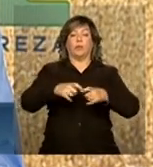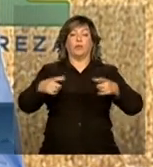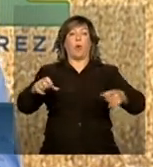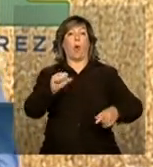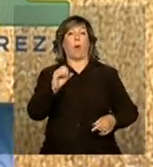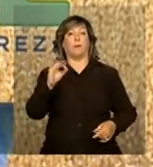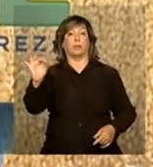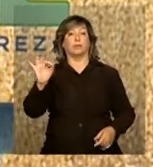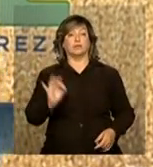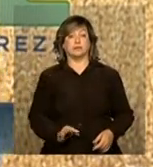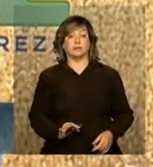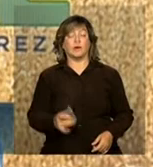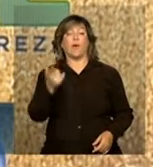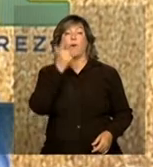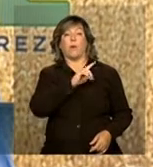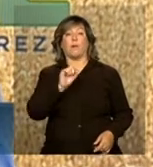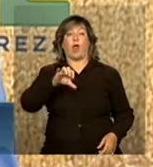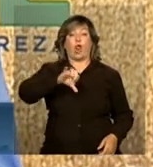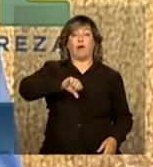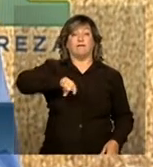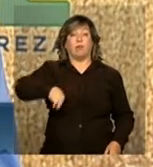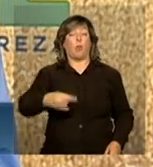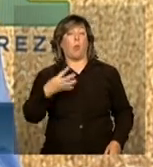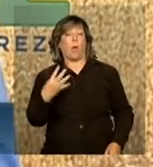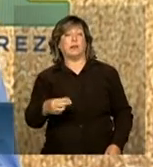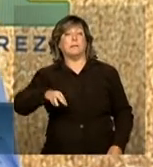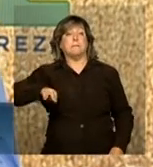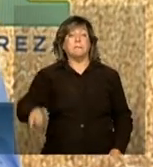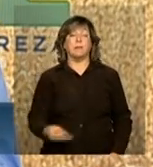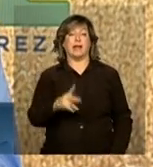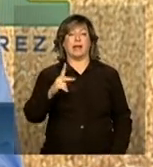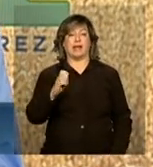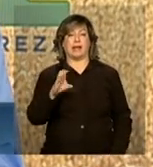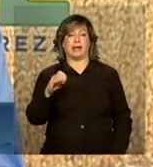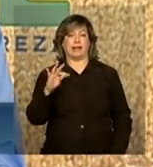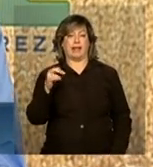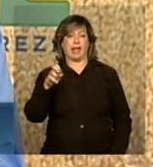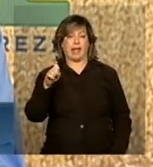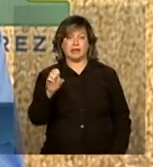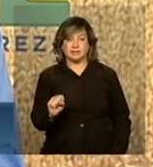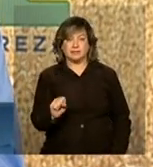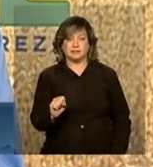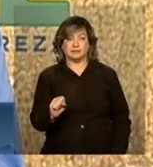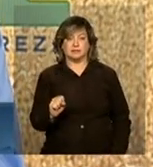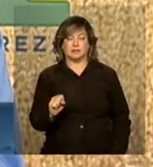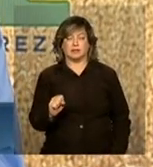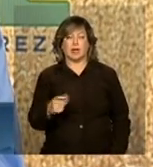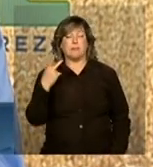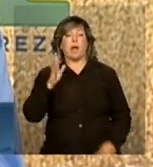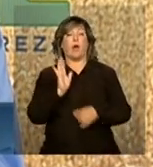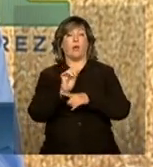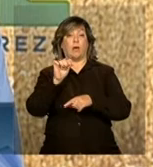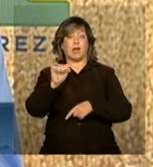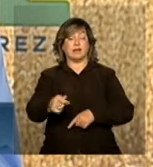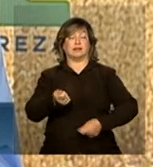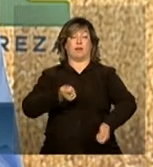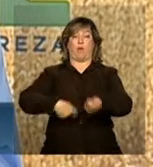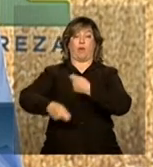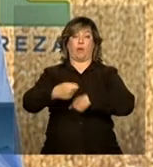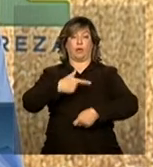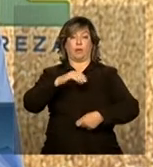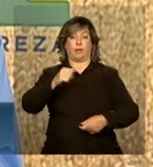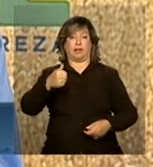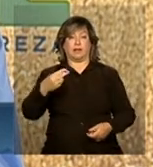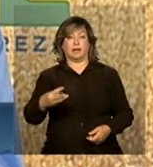80%, atingindo 9,4 milhões de hectares. Para apoiar a comercialização em 2013, por meio